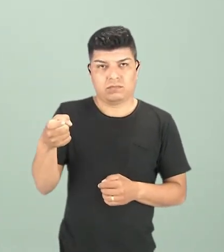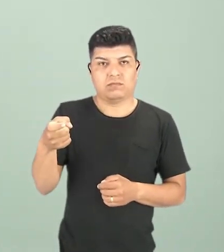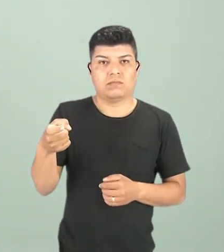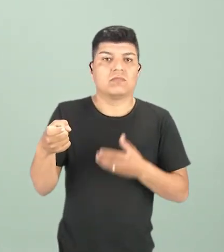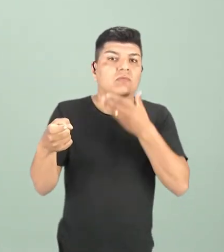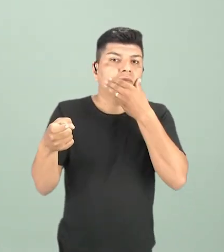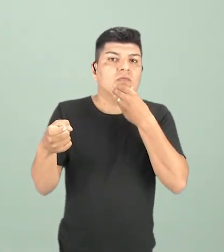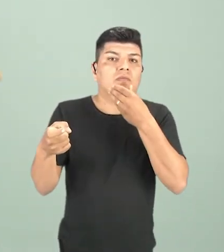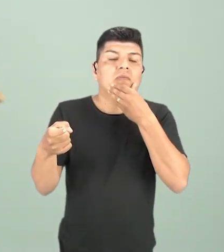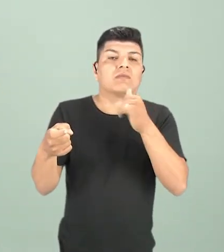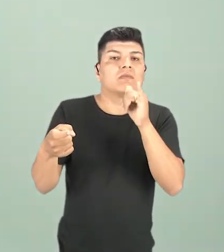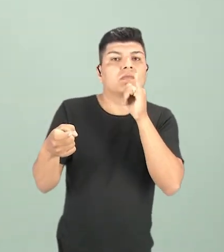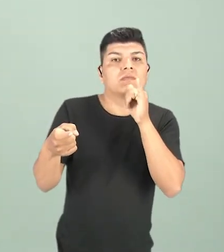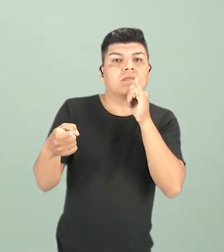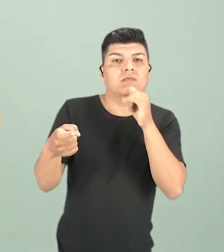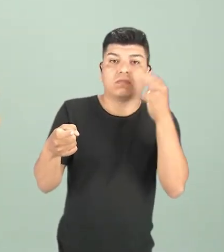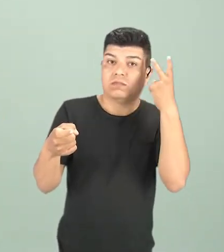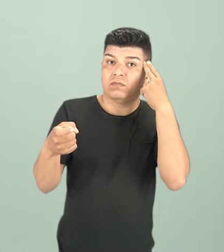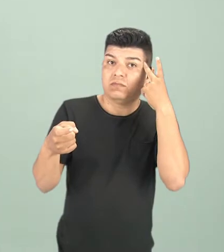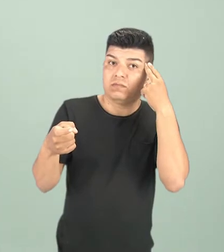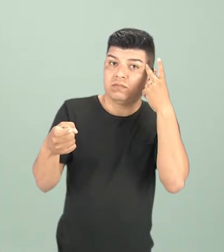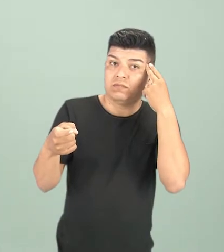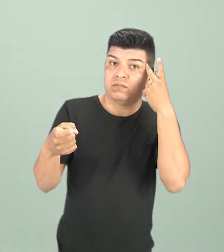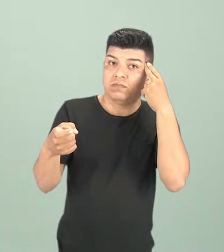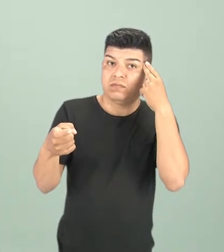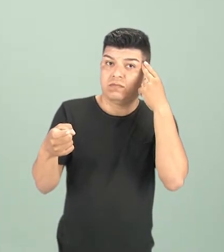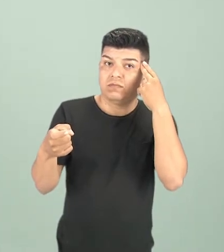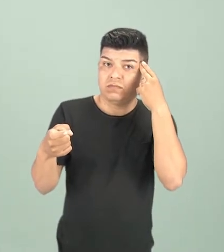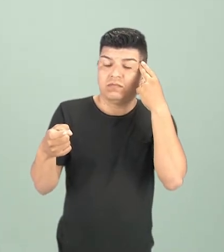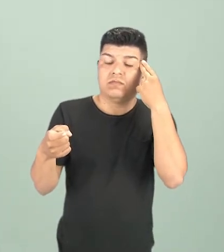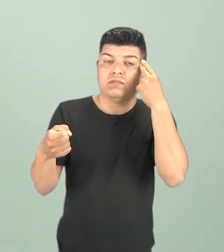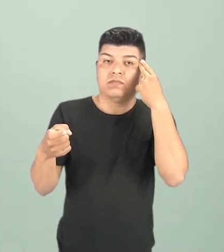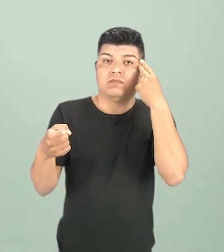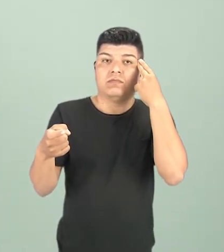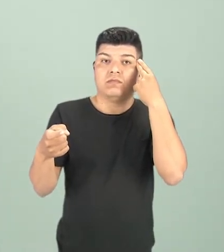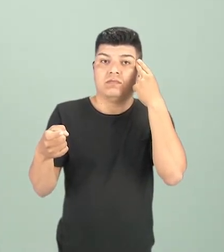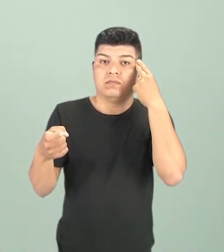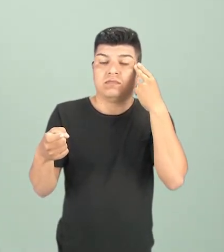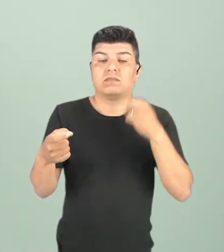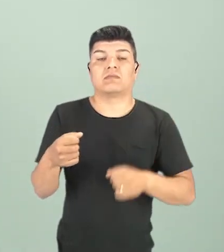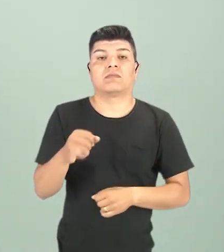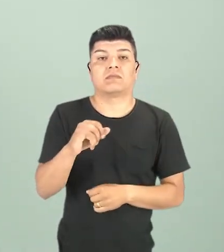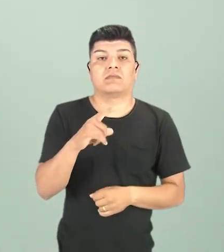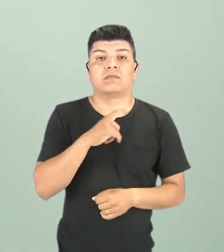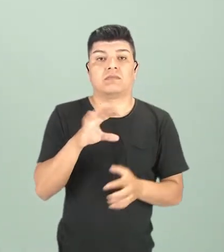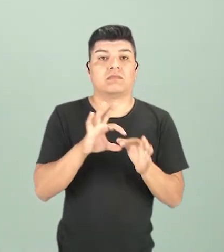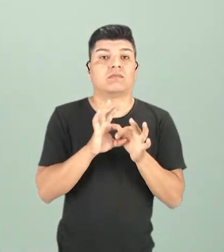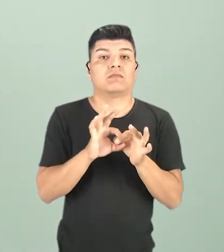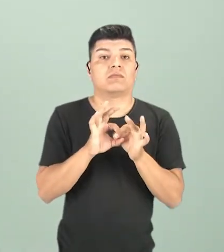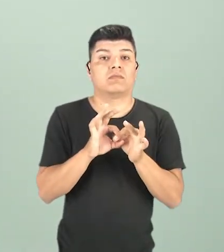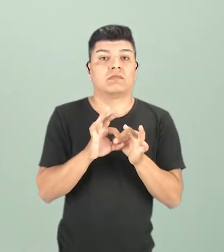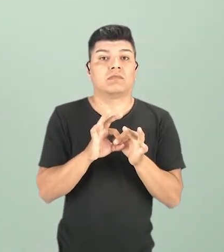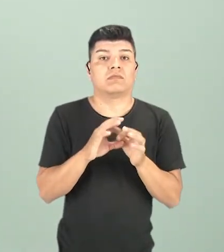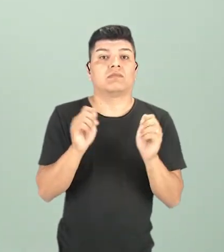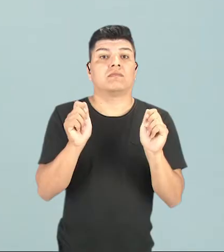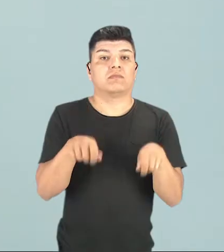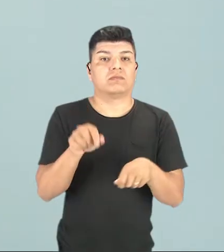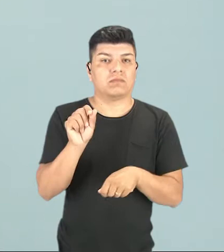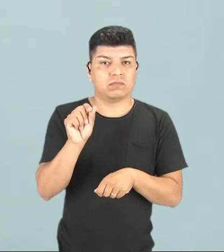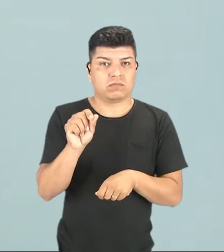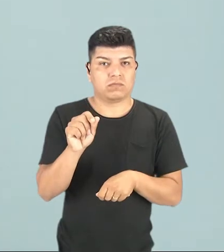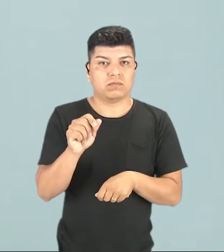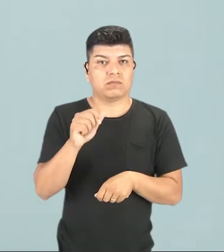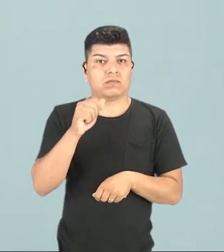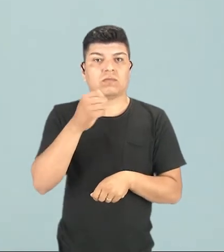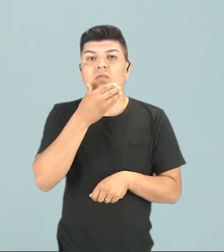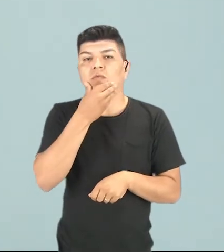X. E o homem, por exemplo, é normal. Vamos voltar a outro exemplo. Se eu tiver esse cruzamento, eu tenho possibilidade de